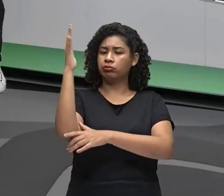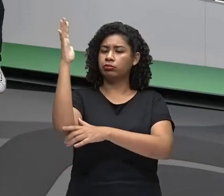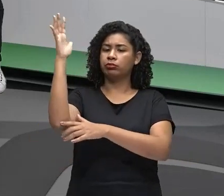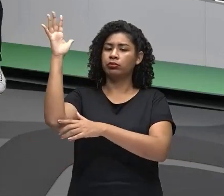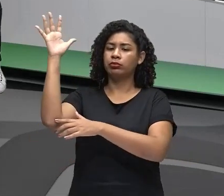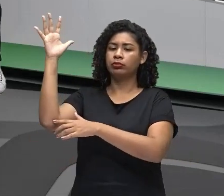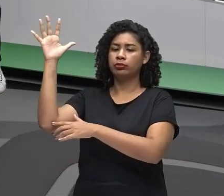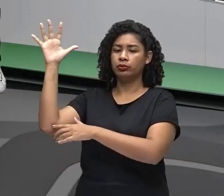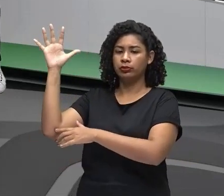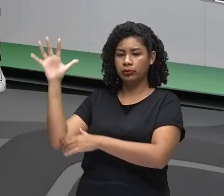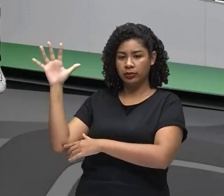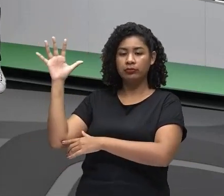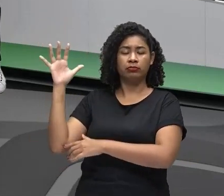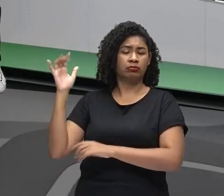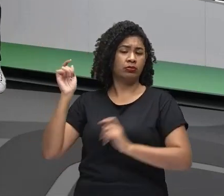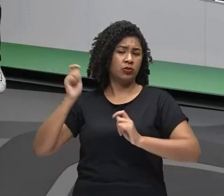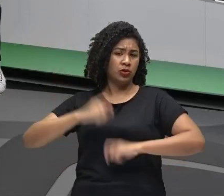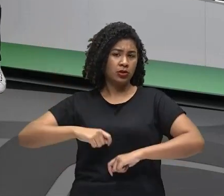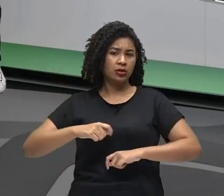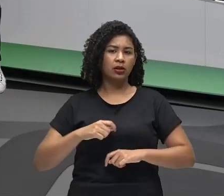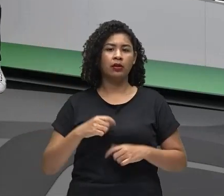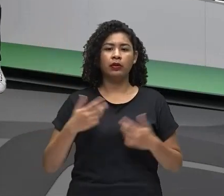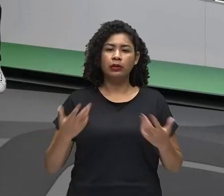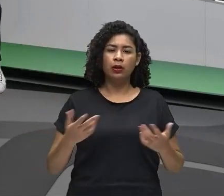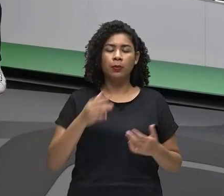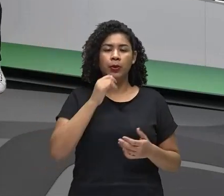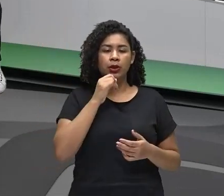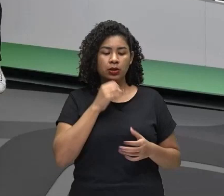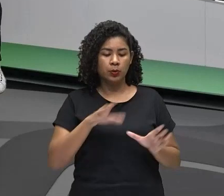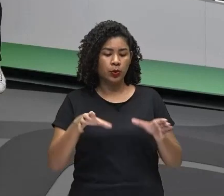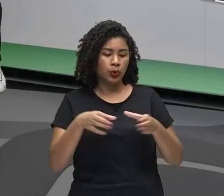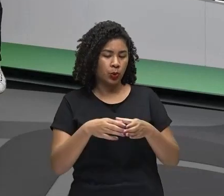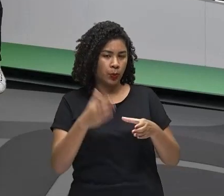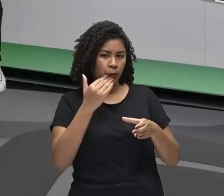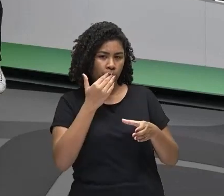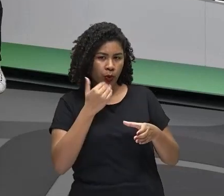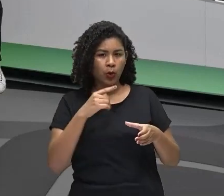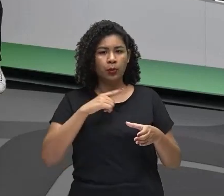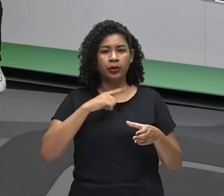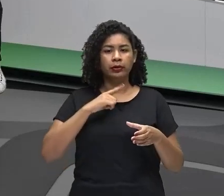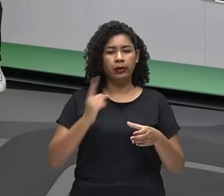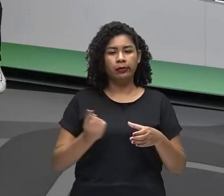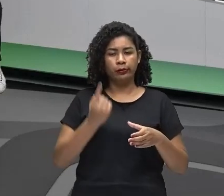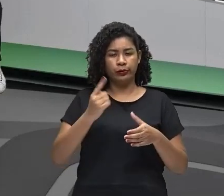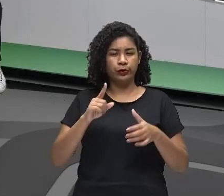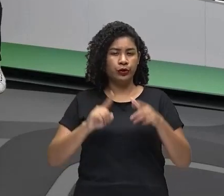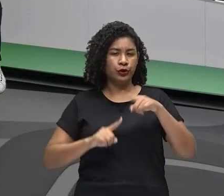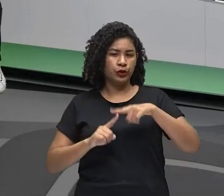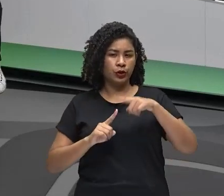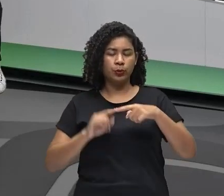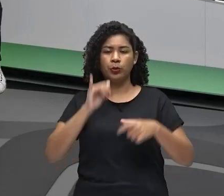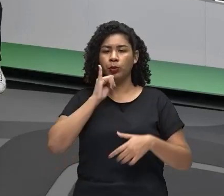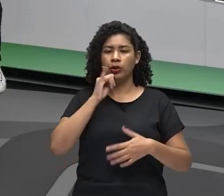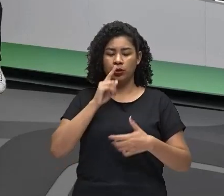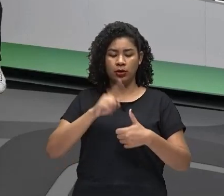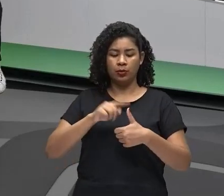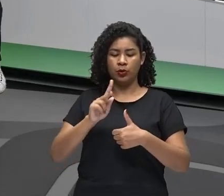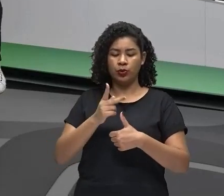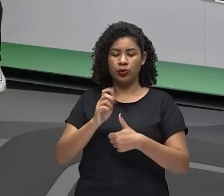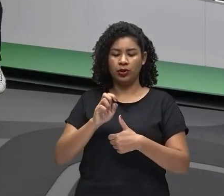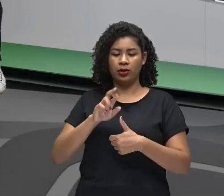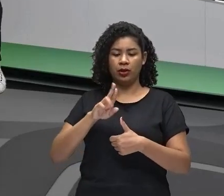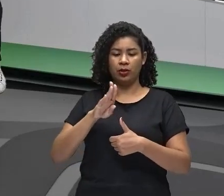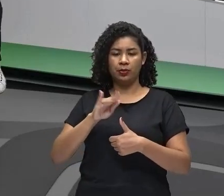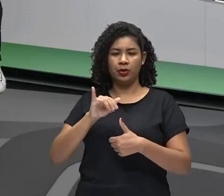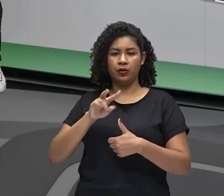alimento para os consumidores, que podem ser herbívoros. Aí, no caso dos herbívoros, são animais, né, que só se alimentam